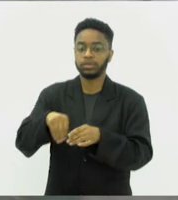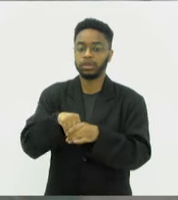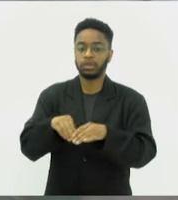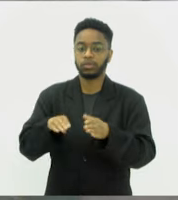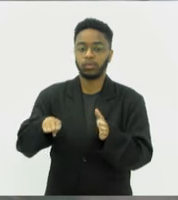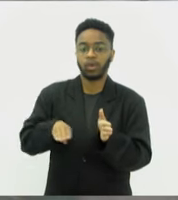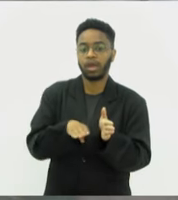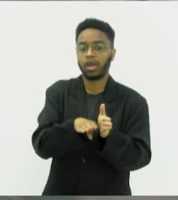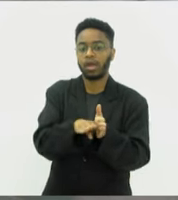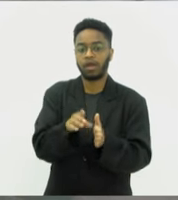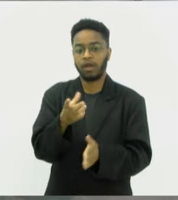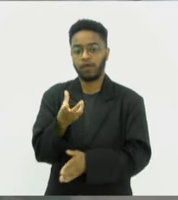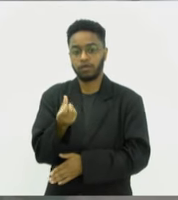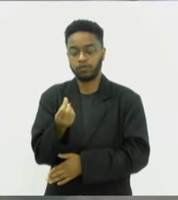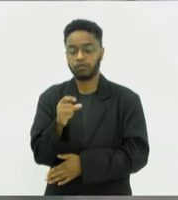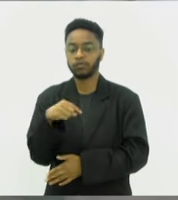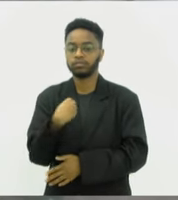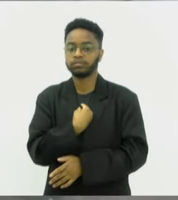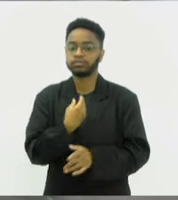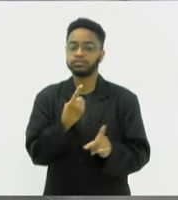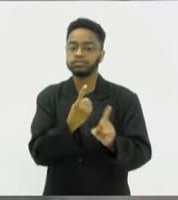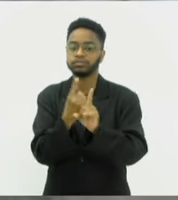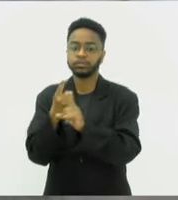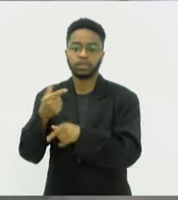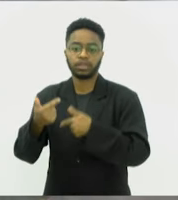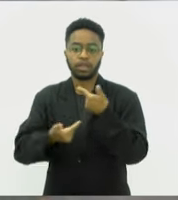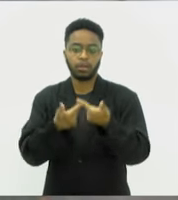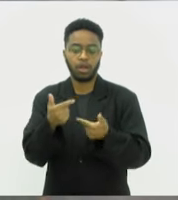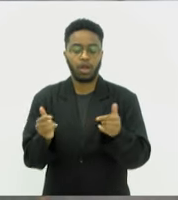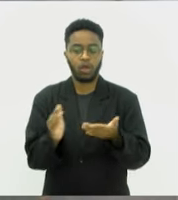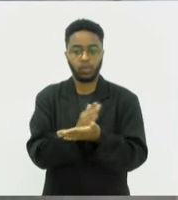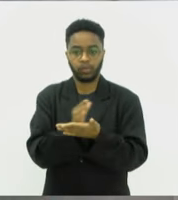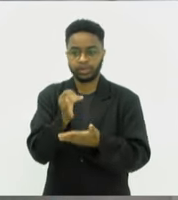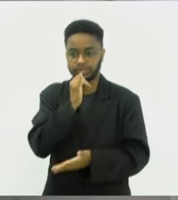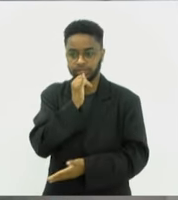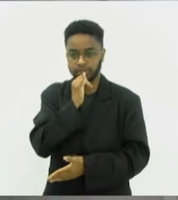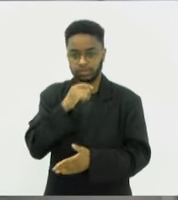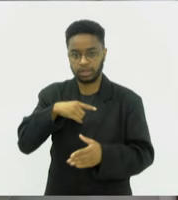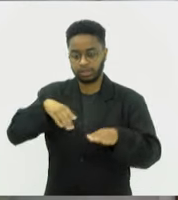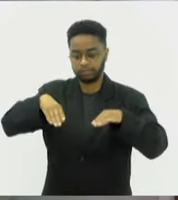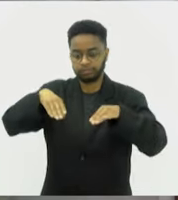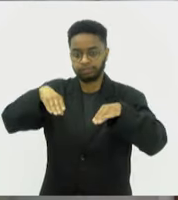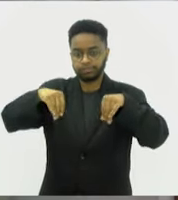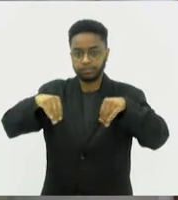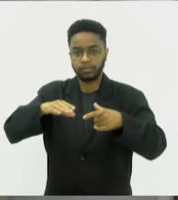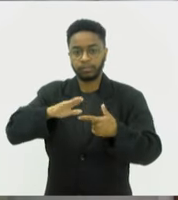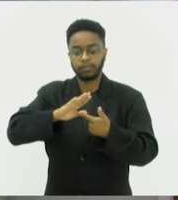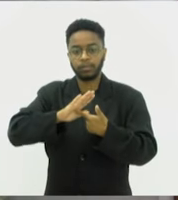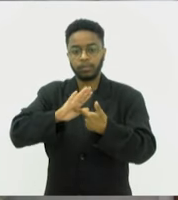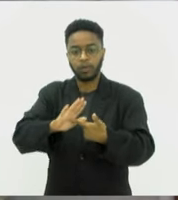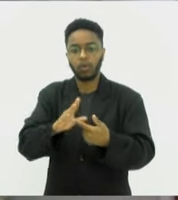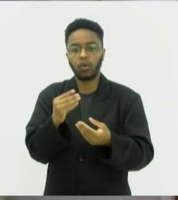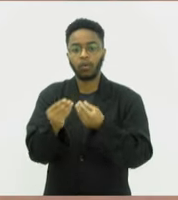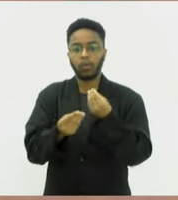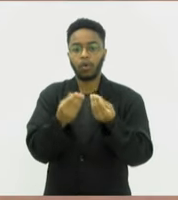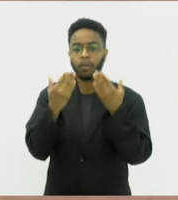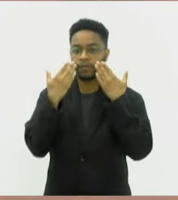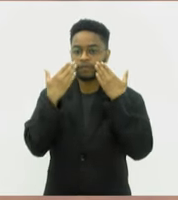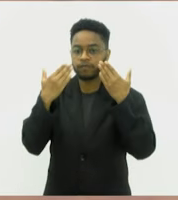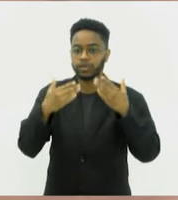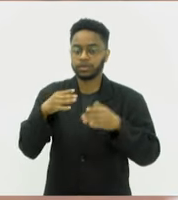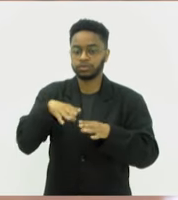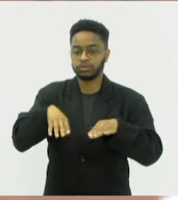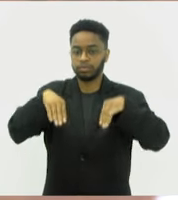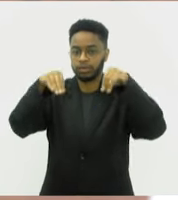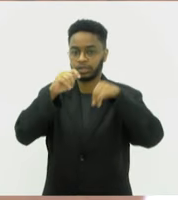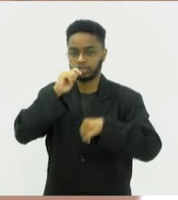nós encontramos alguns trabalhos do Arquimedes, como essa cópia da fachada do Palácio Tiradentes. E mais